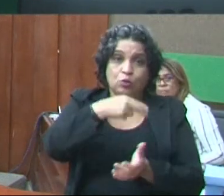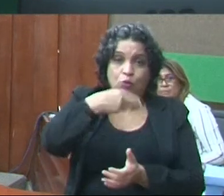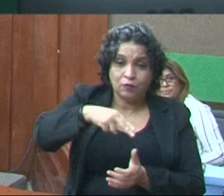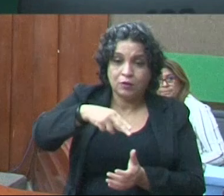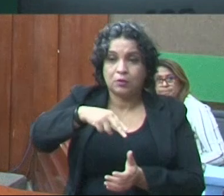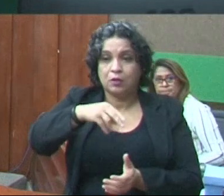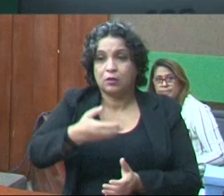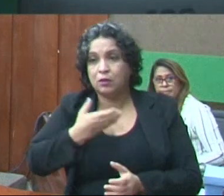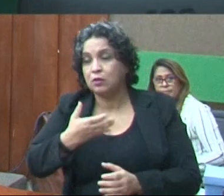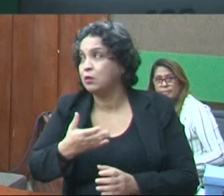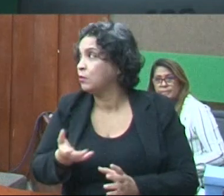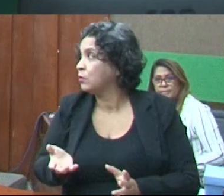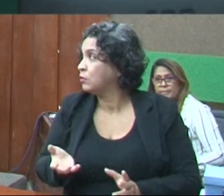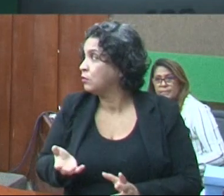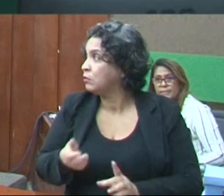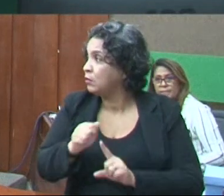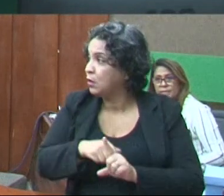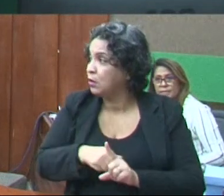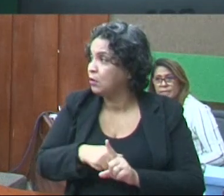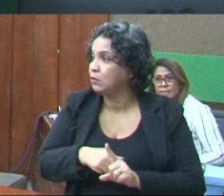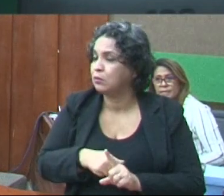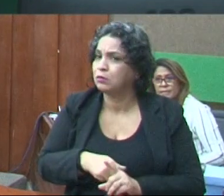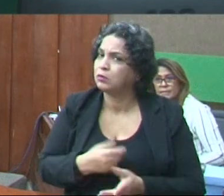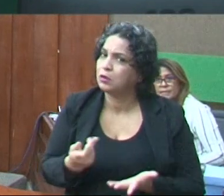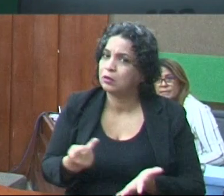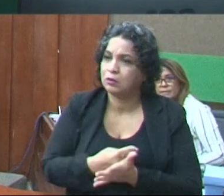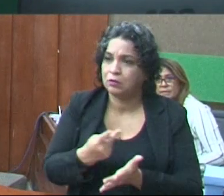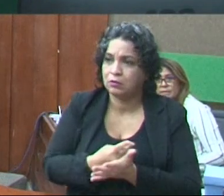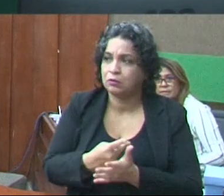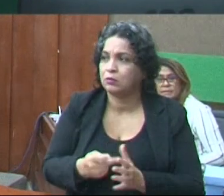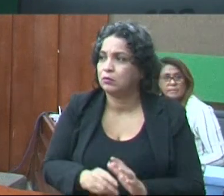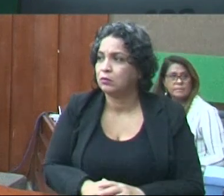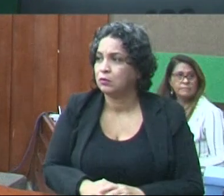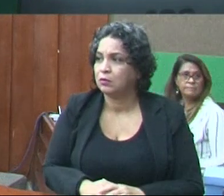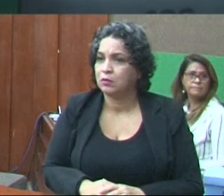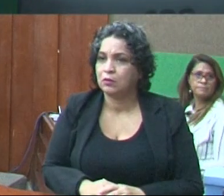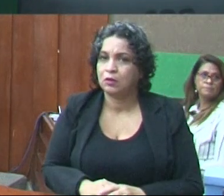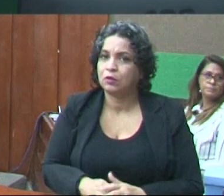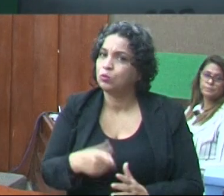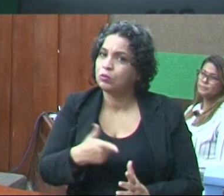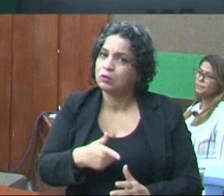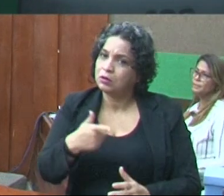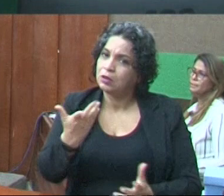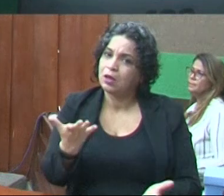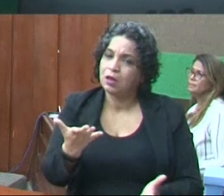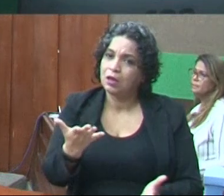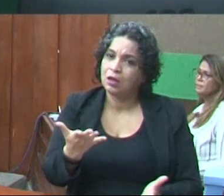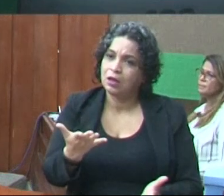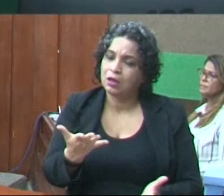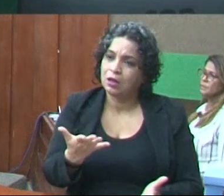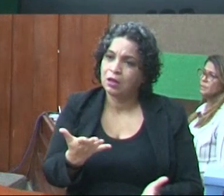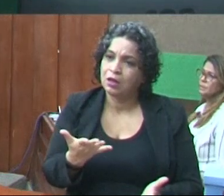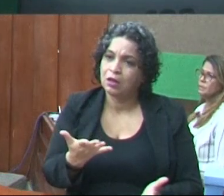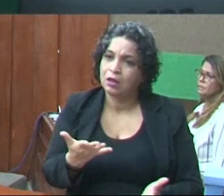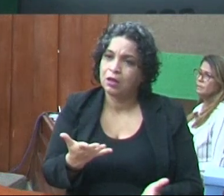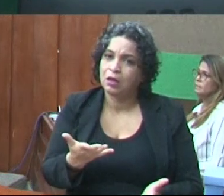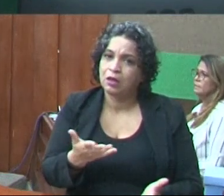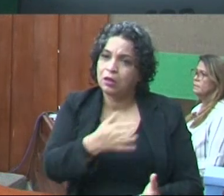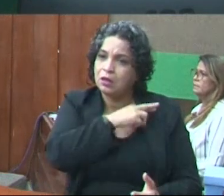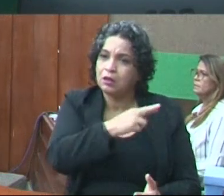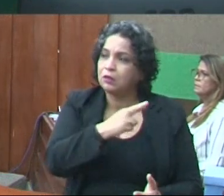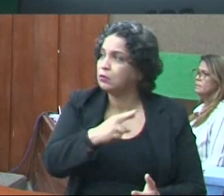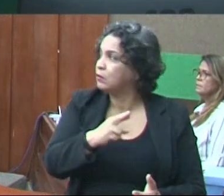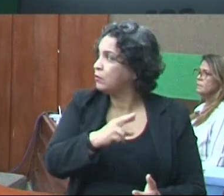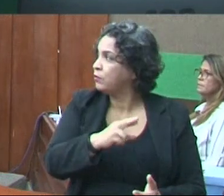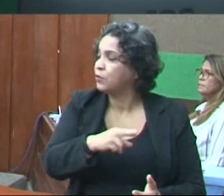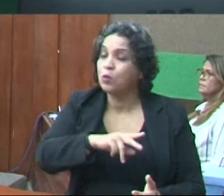novembro e dezembro. É sujo. É mau caráter. É mau caráter. Não, presta atenção.